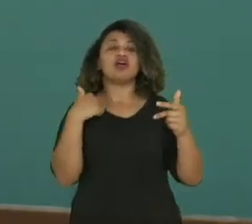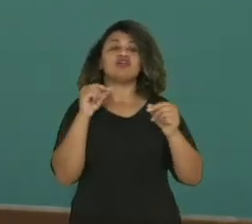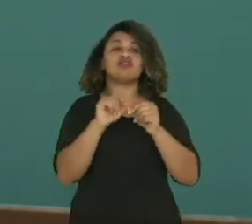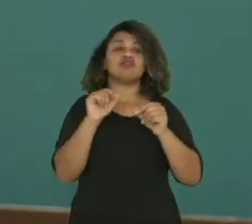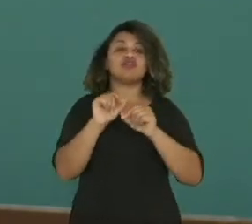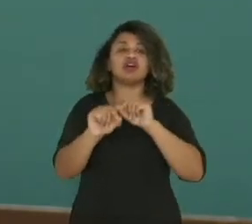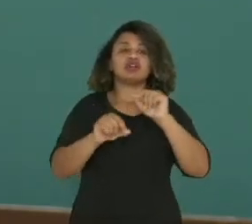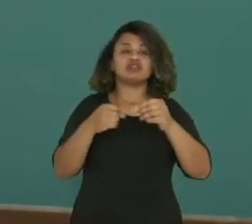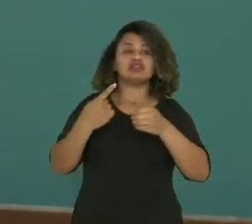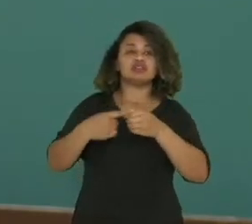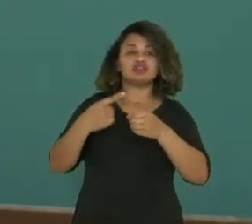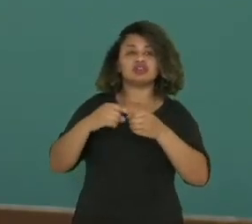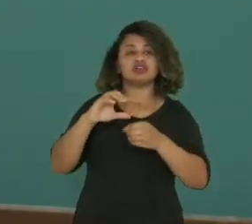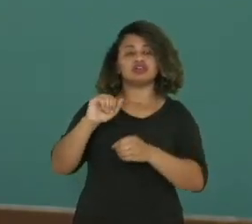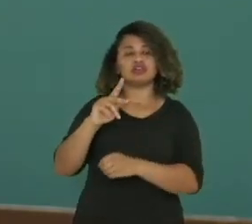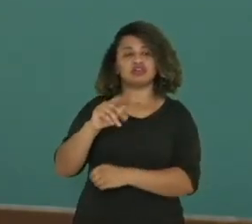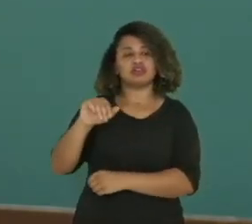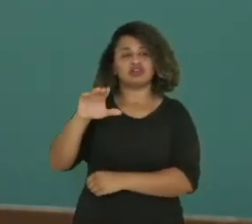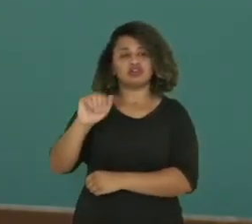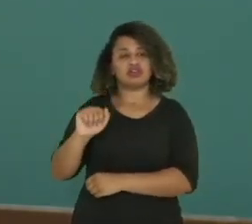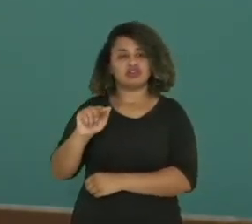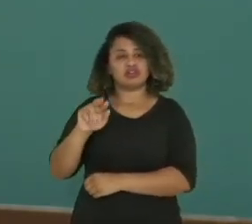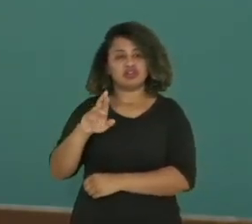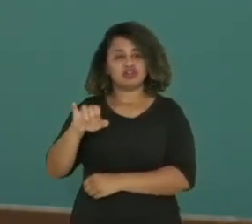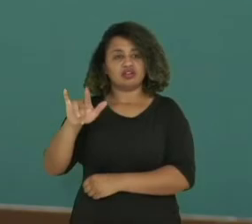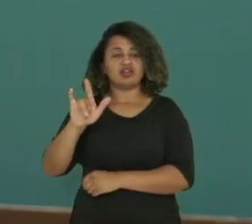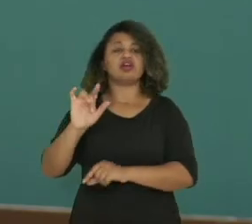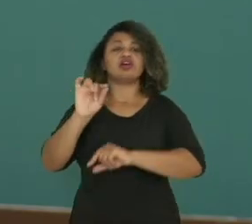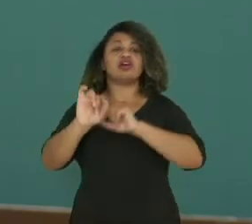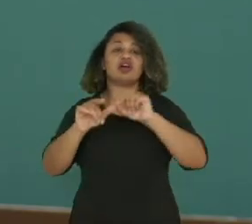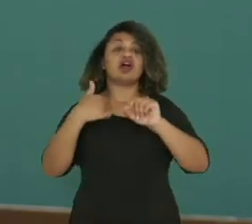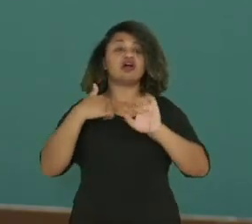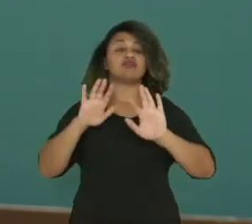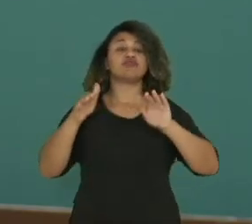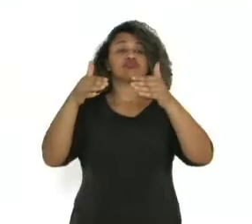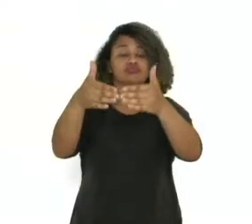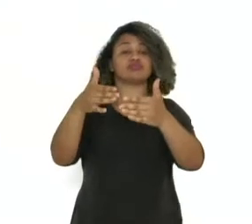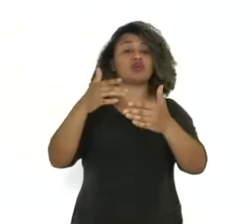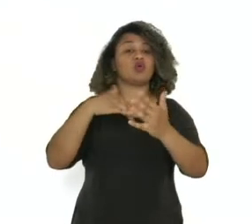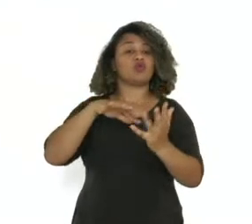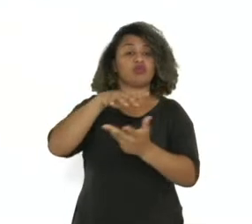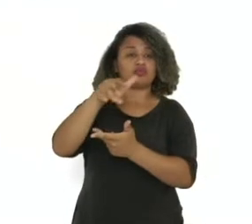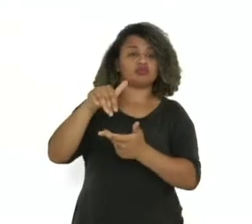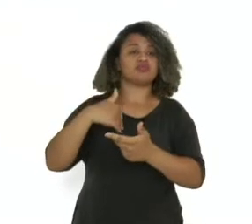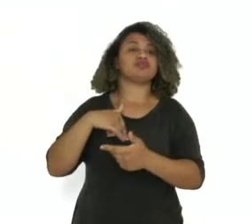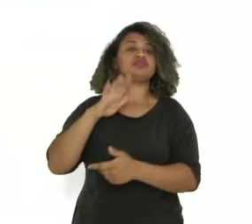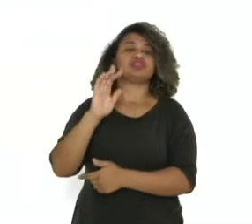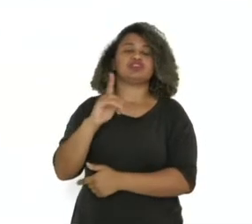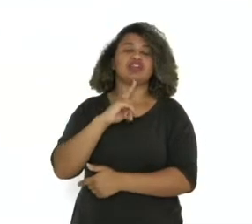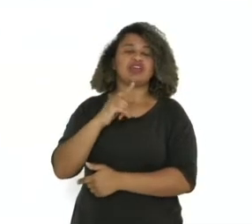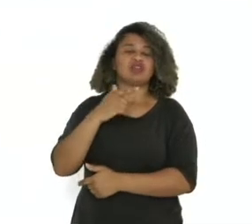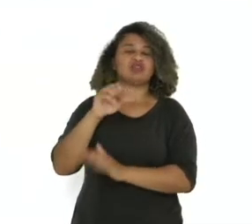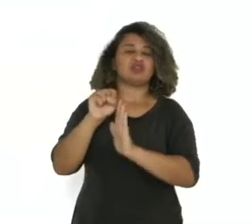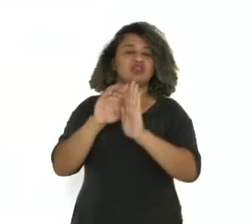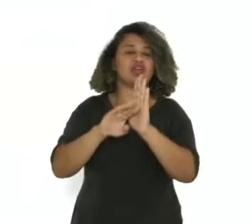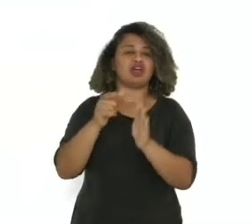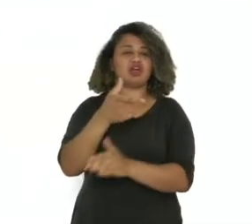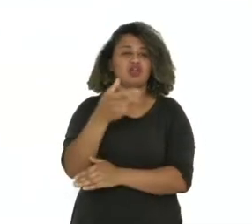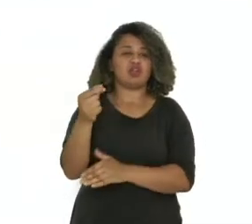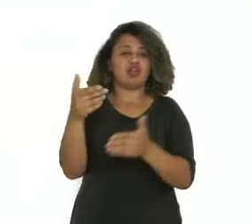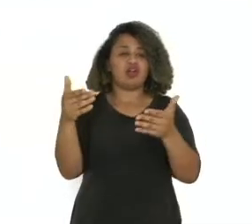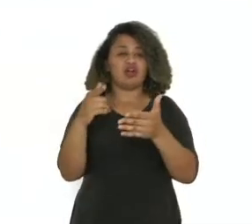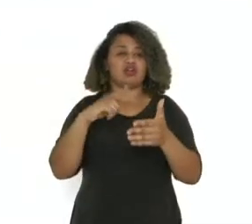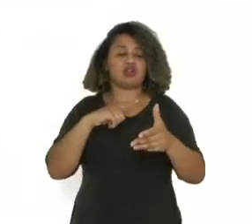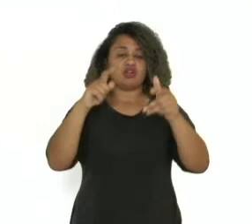Campina Grande convive com a cultura do algodão desde o século XX, né? Atualmente ela tem um polo